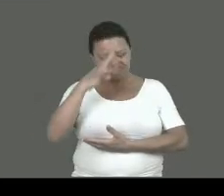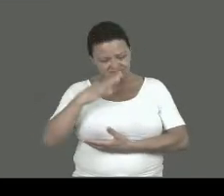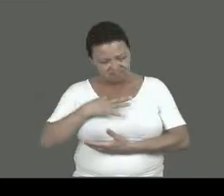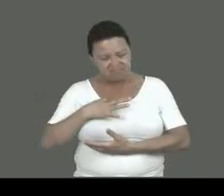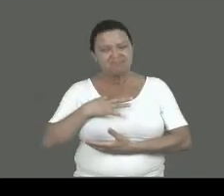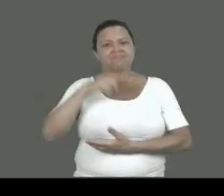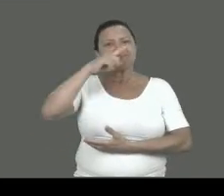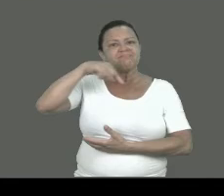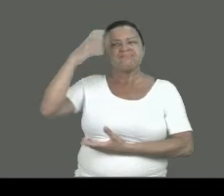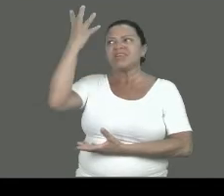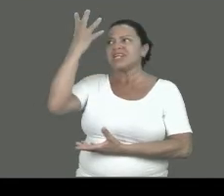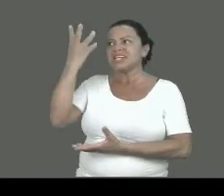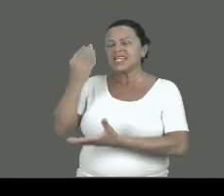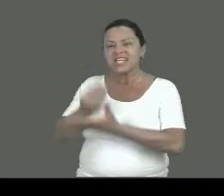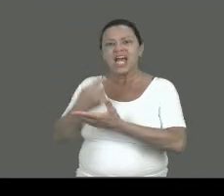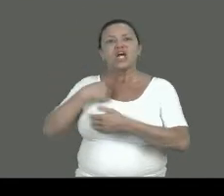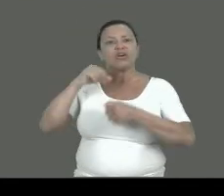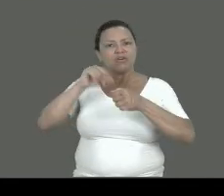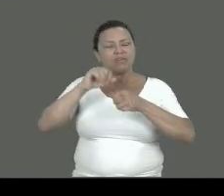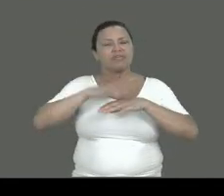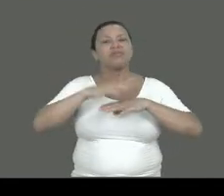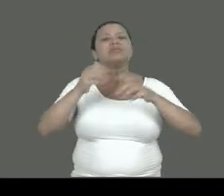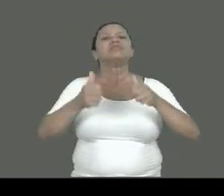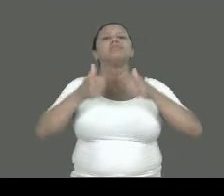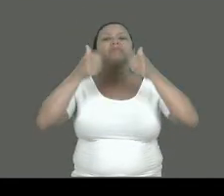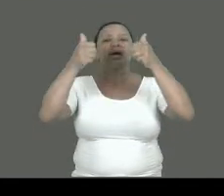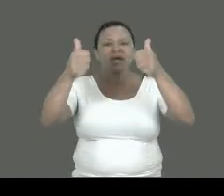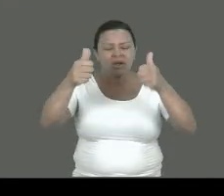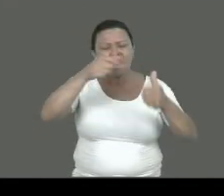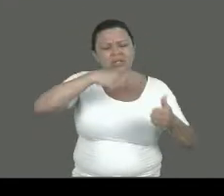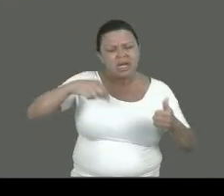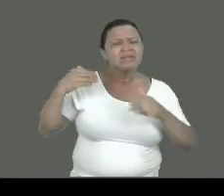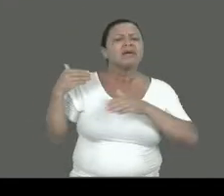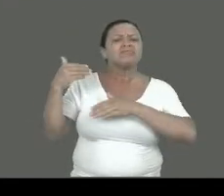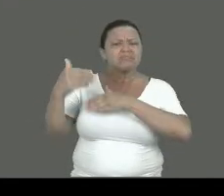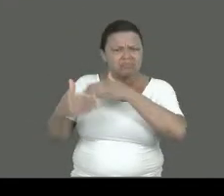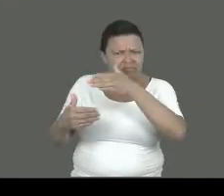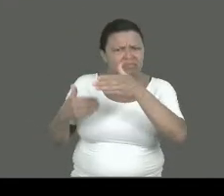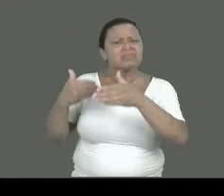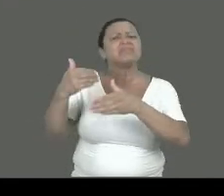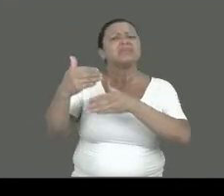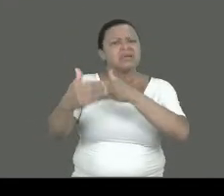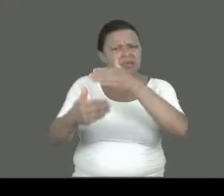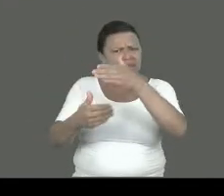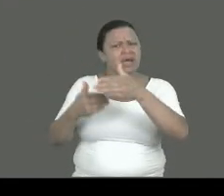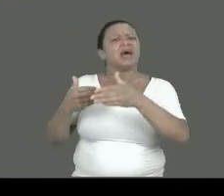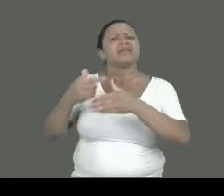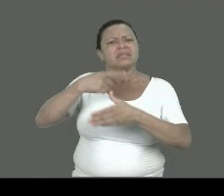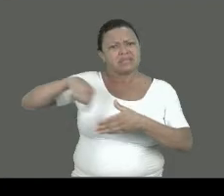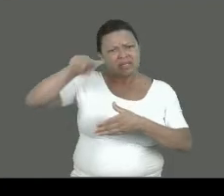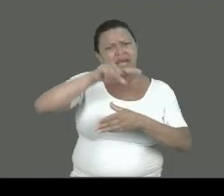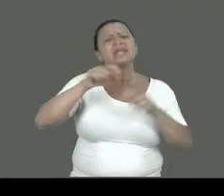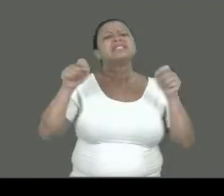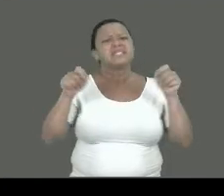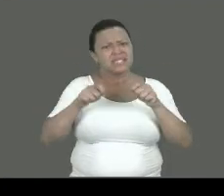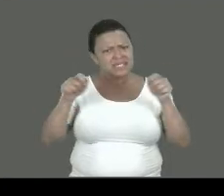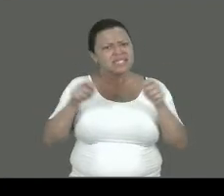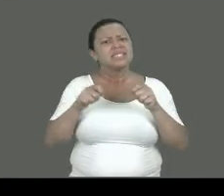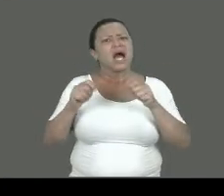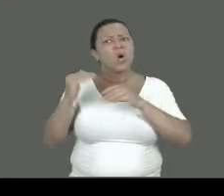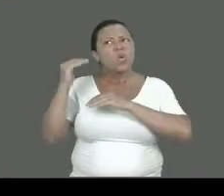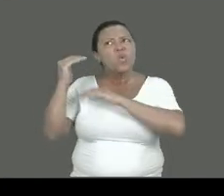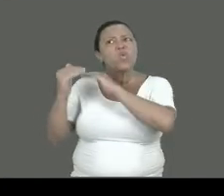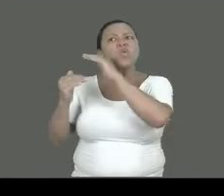espiritualidade, que fizemos o melhor e que estamos, sim, num processo de ascensão, num processo de crescimento, nos será